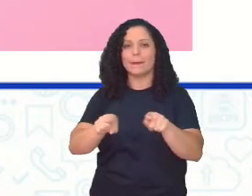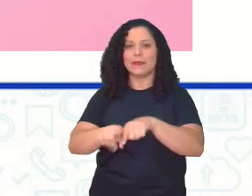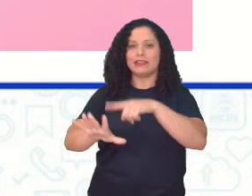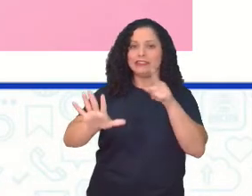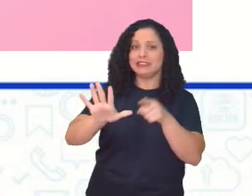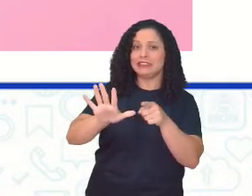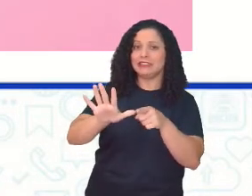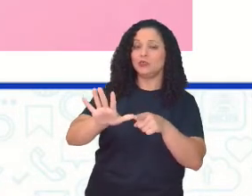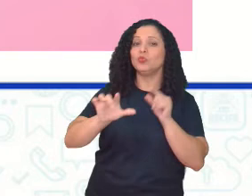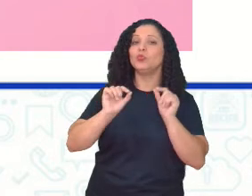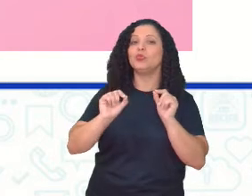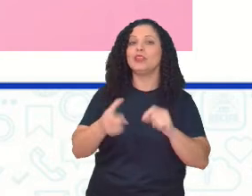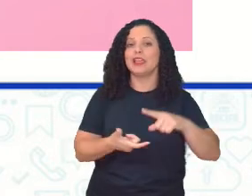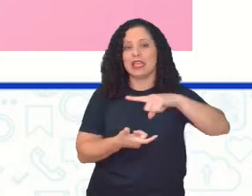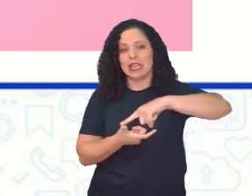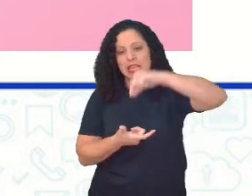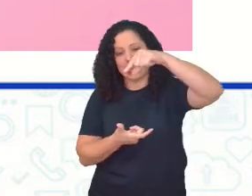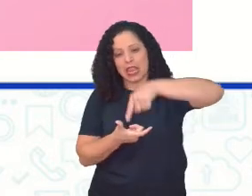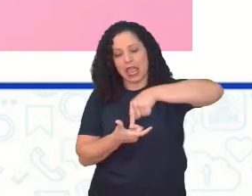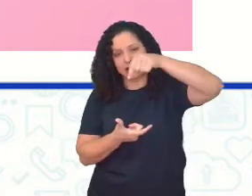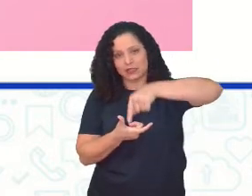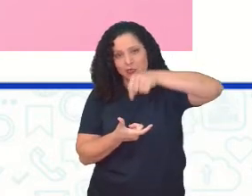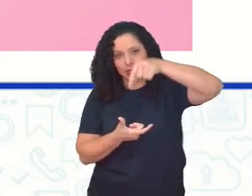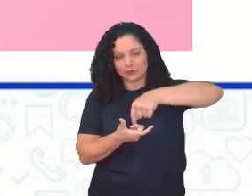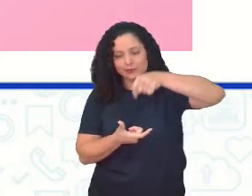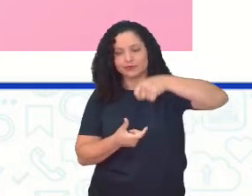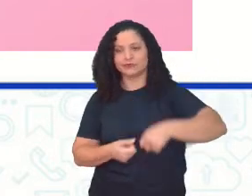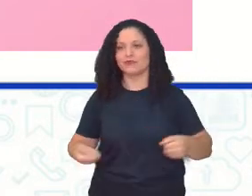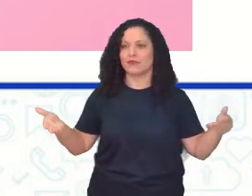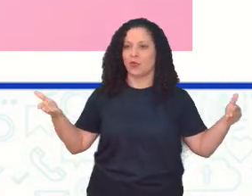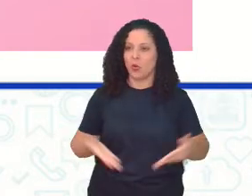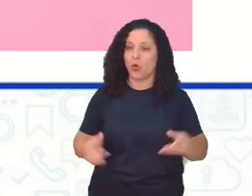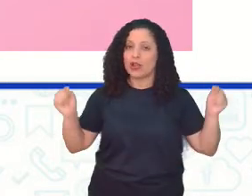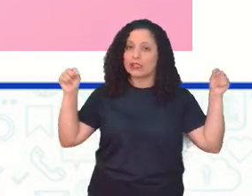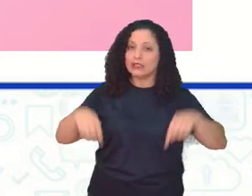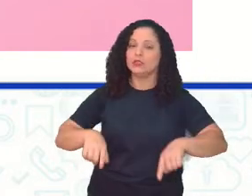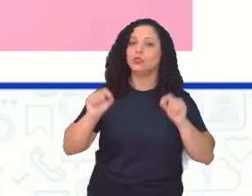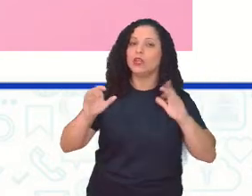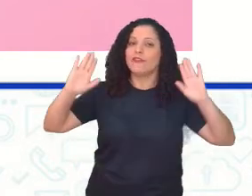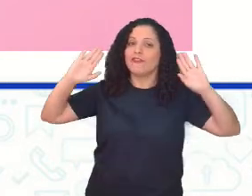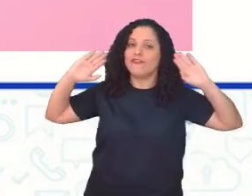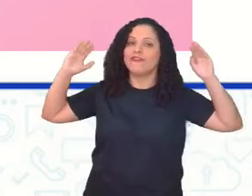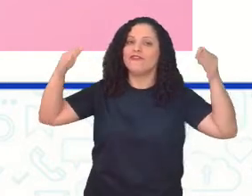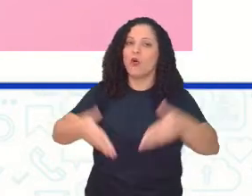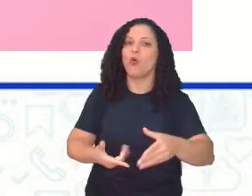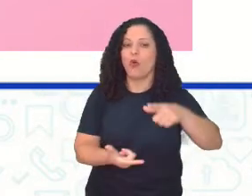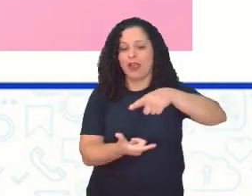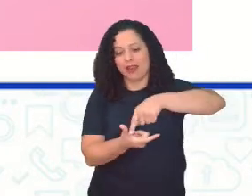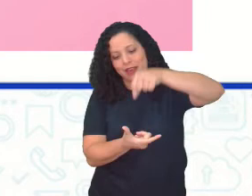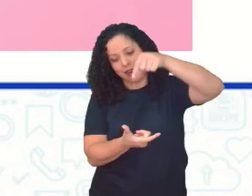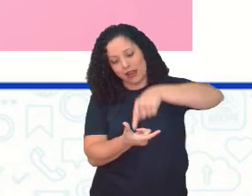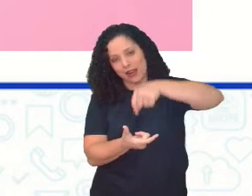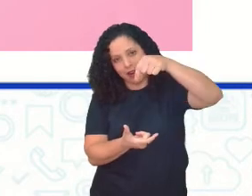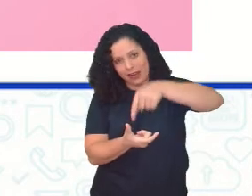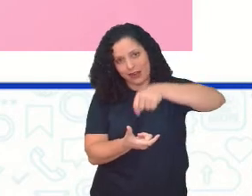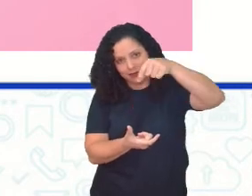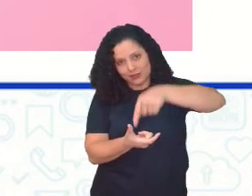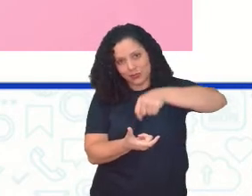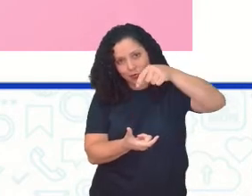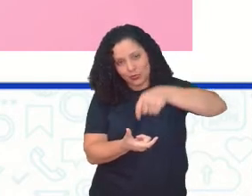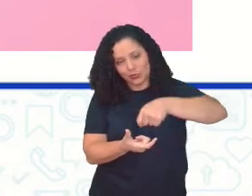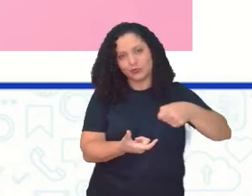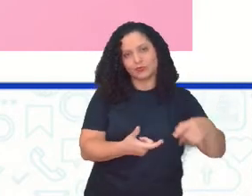Então, nesta aula, o nosso foco aqui é falar sobre a coesão lexical, não é? Quando falamos do nosso